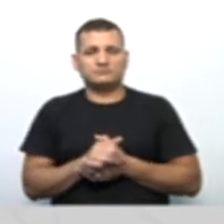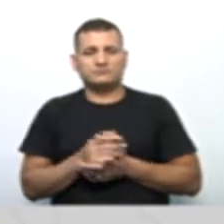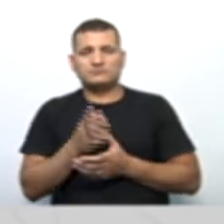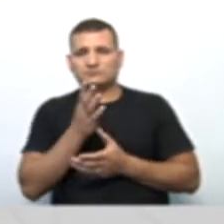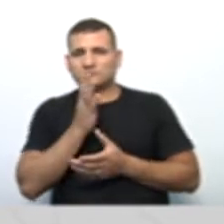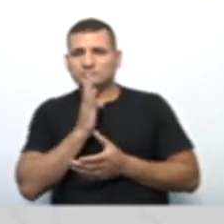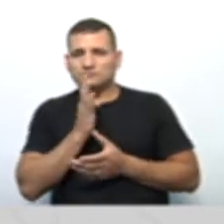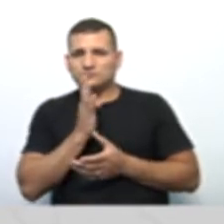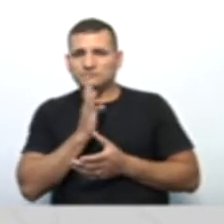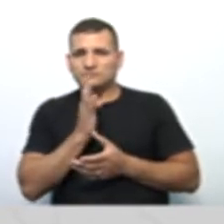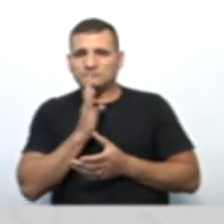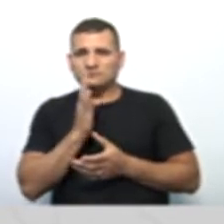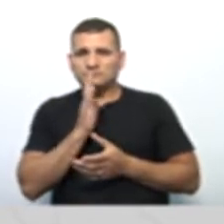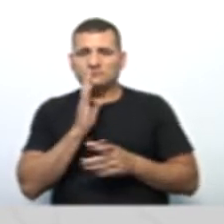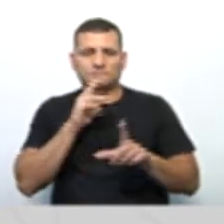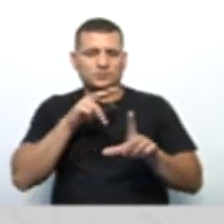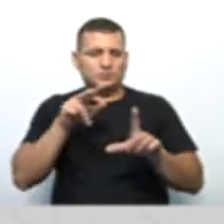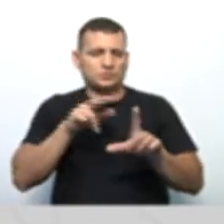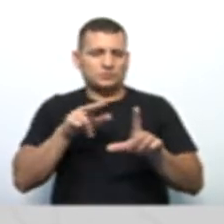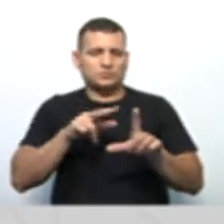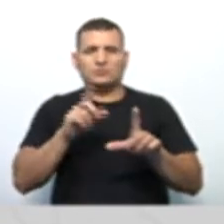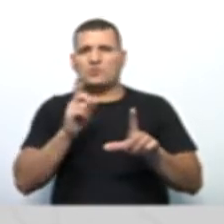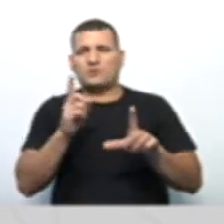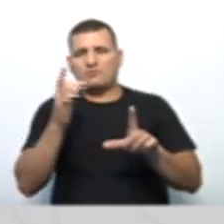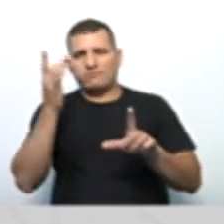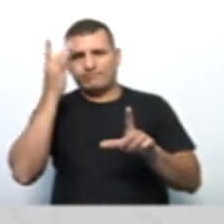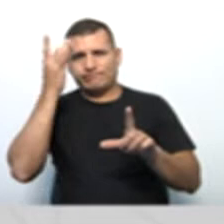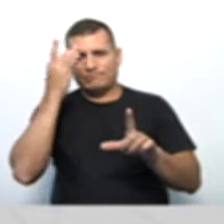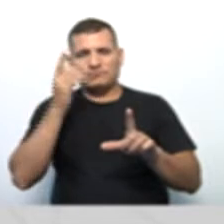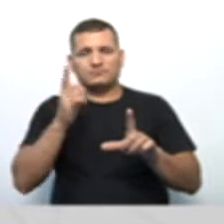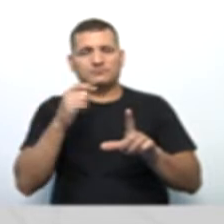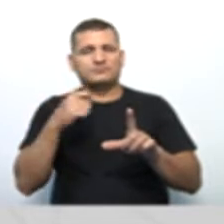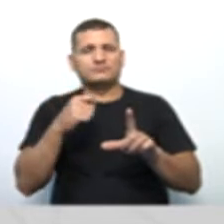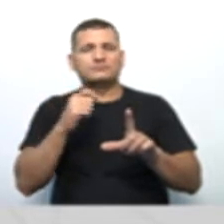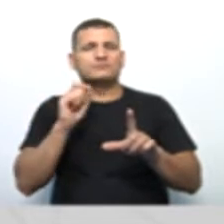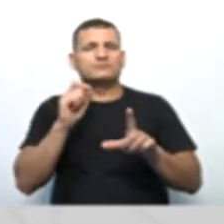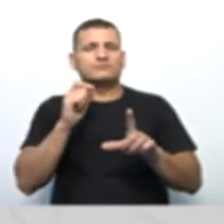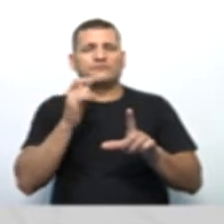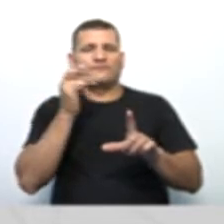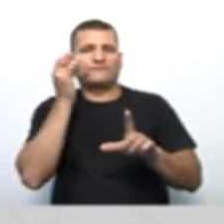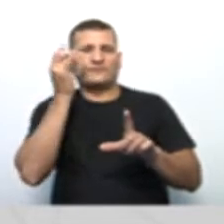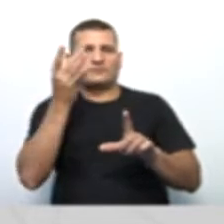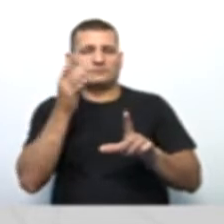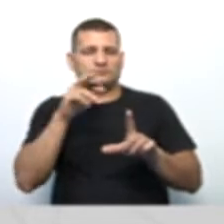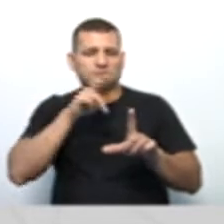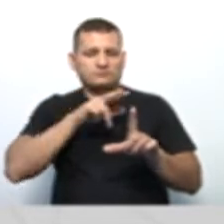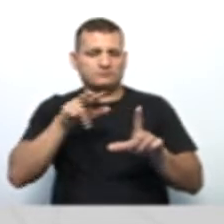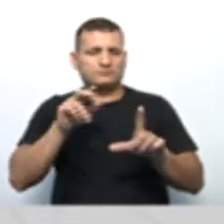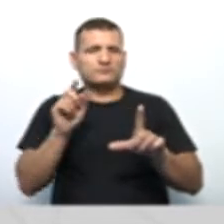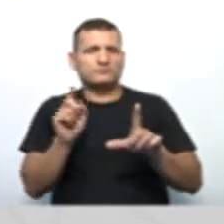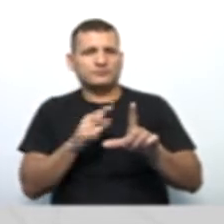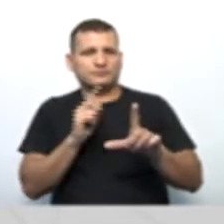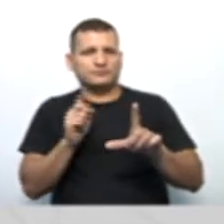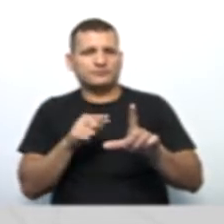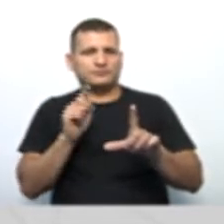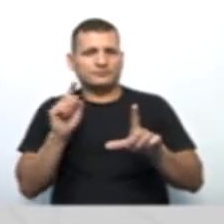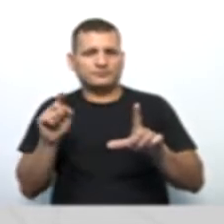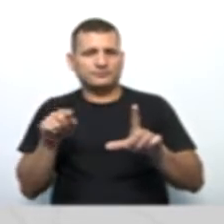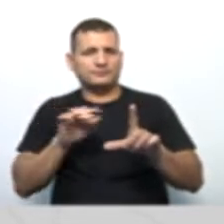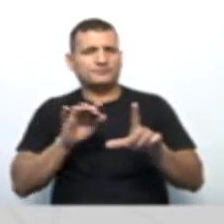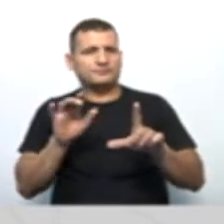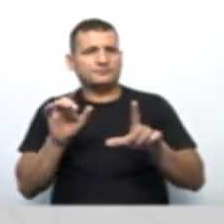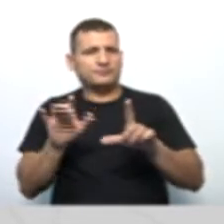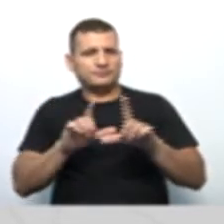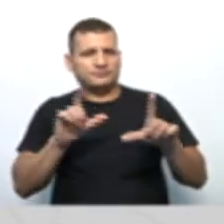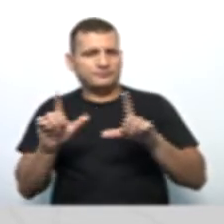memorização então ele tem que conseguir navegar de forma intuitiva lembrando novamente lá a quente usando a prova na última aula ele não tem obrigação de